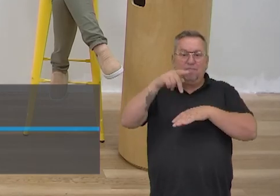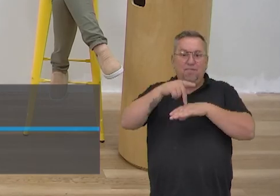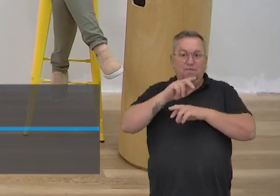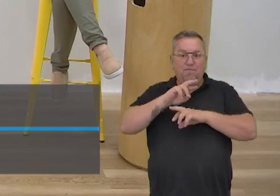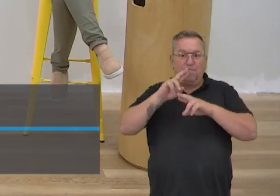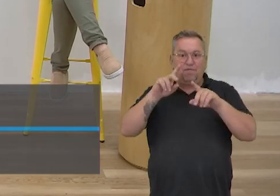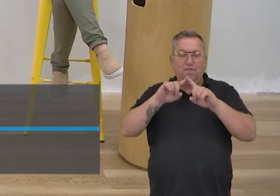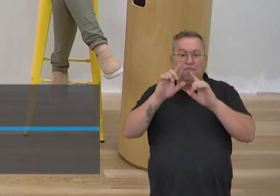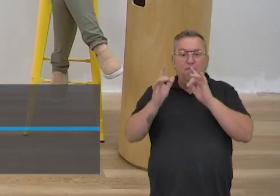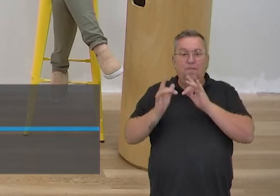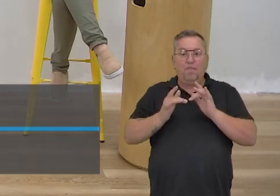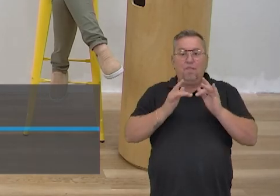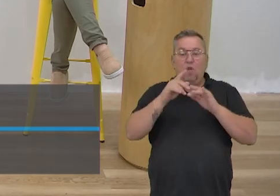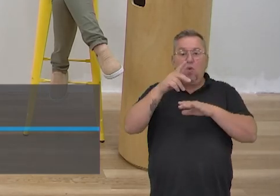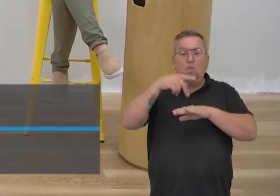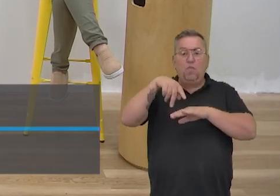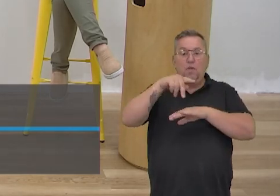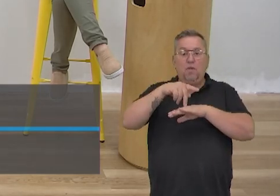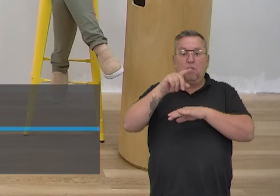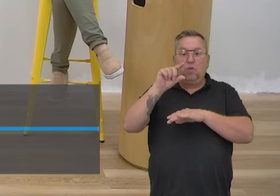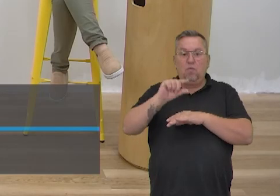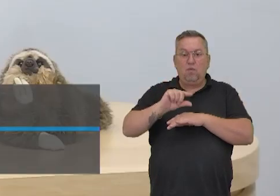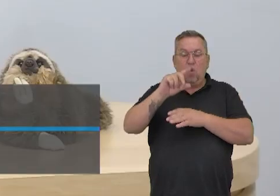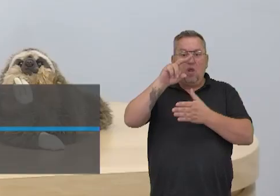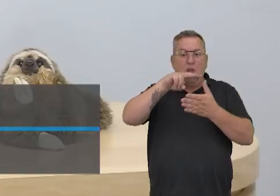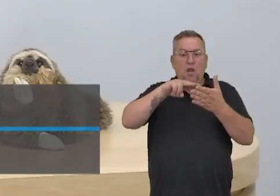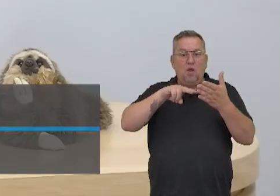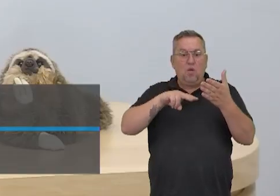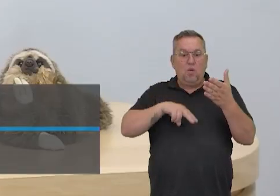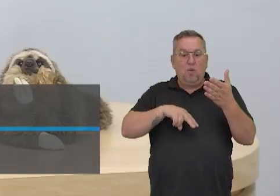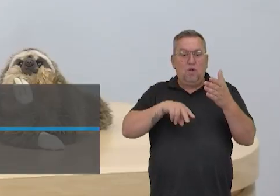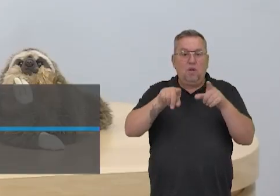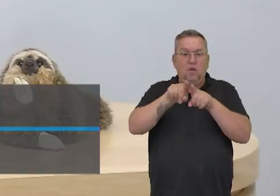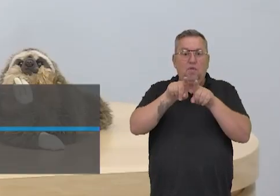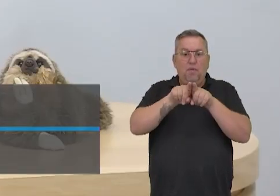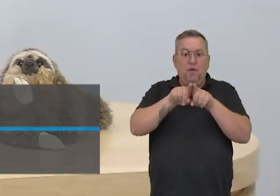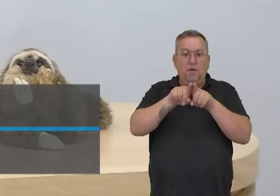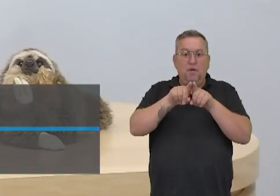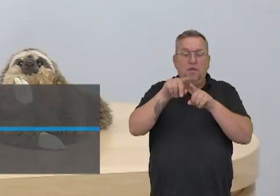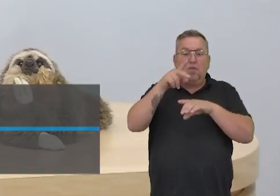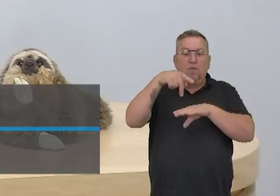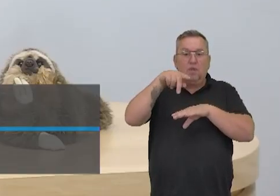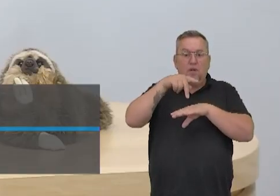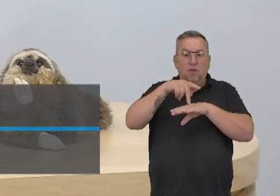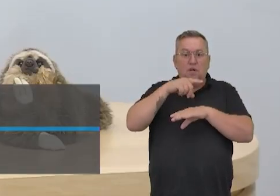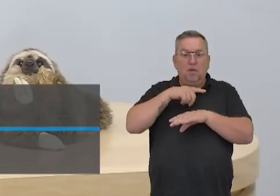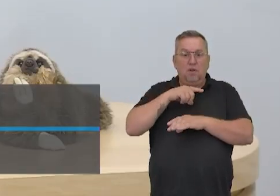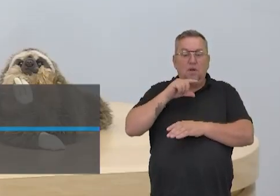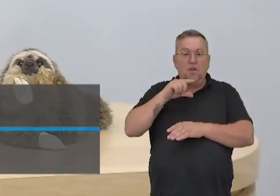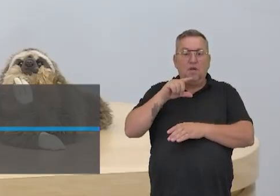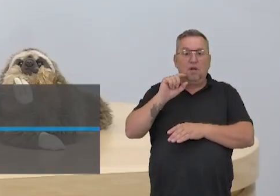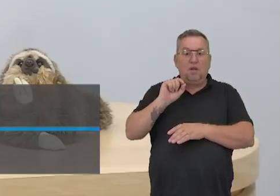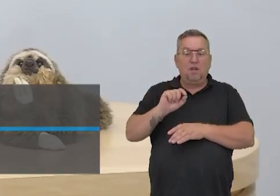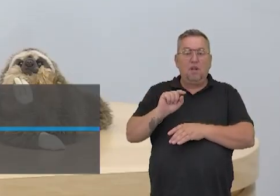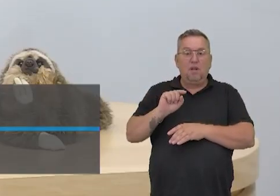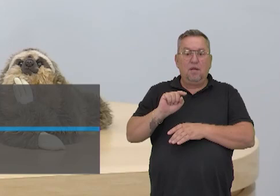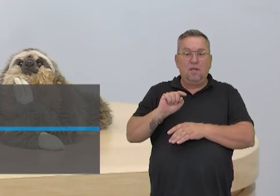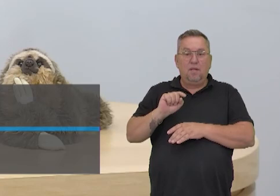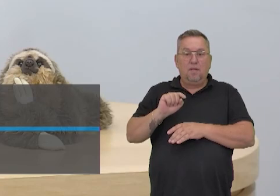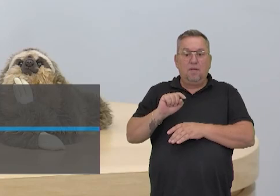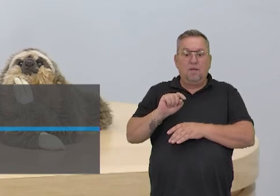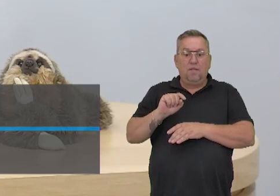em relação aos países com poucos leitores. Os países com poucos leitores têm essa